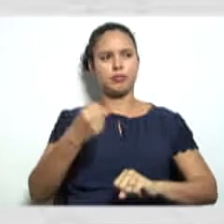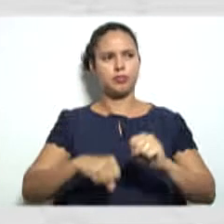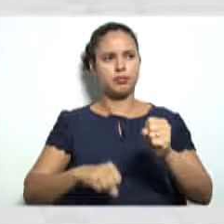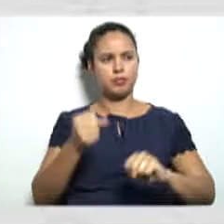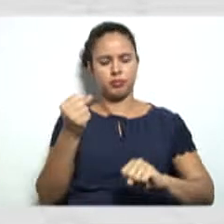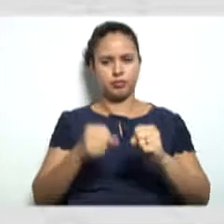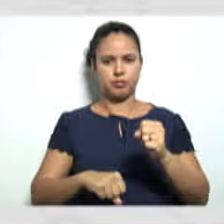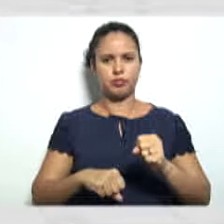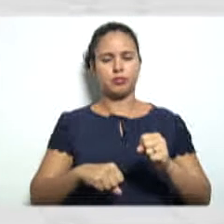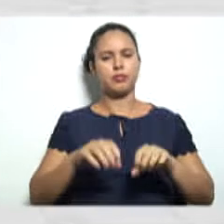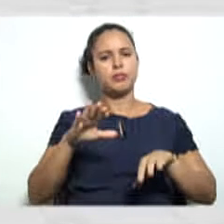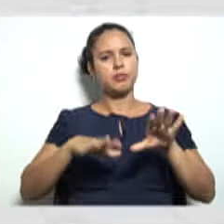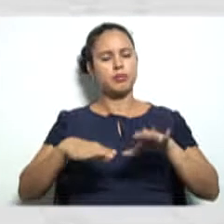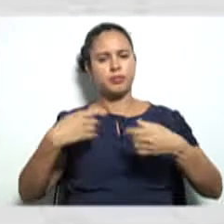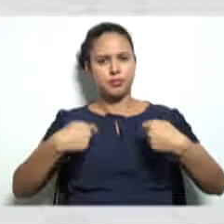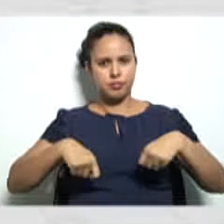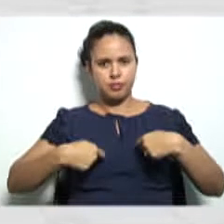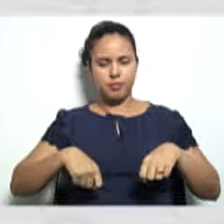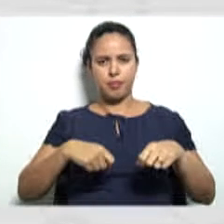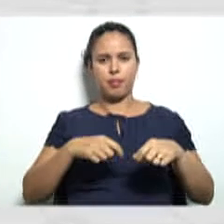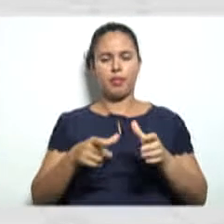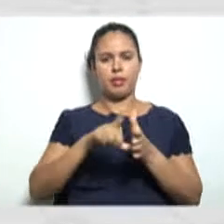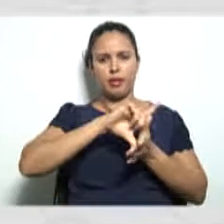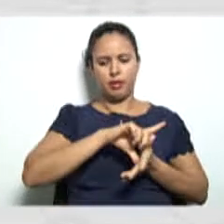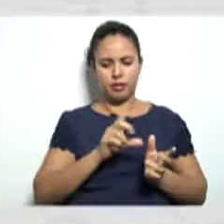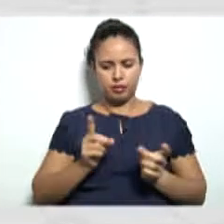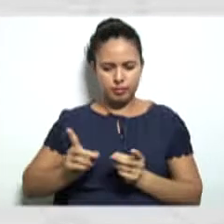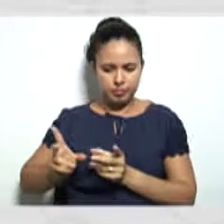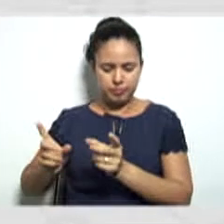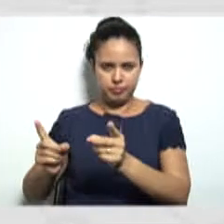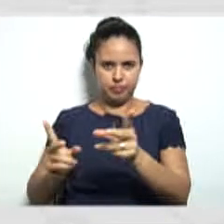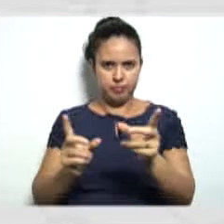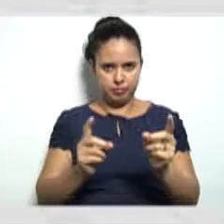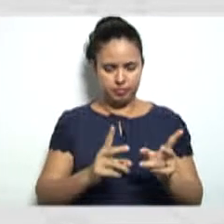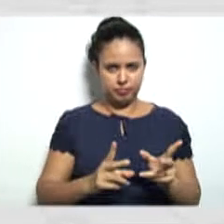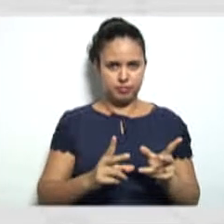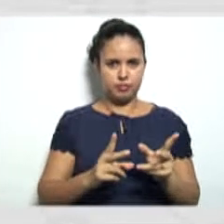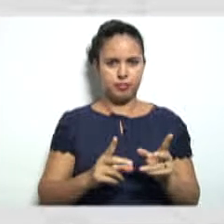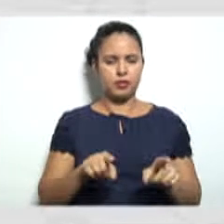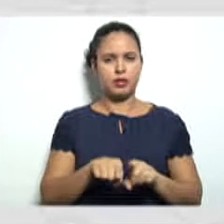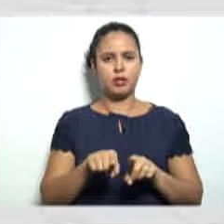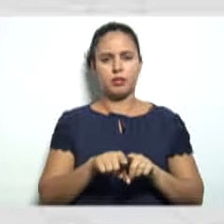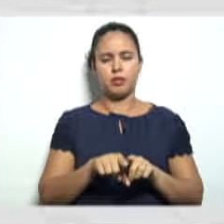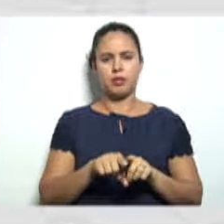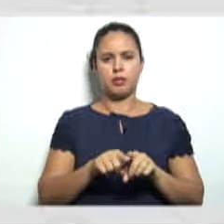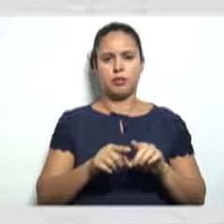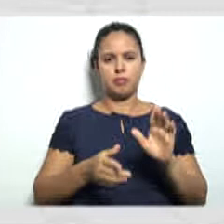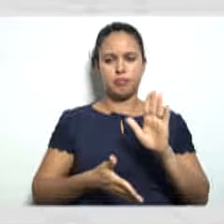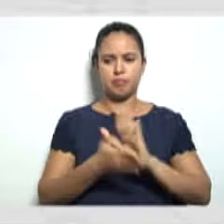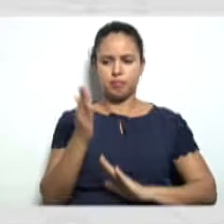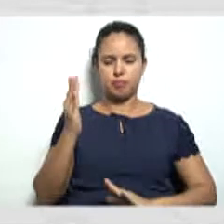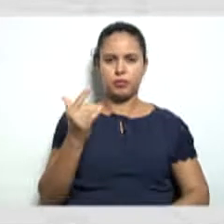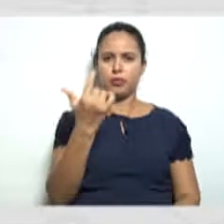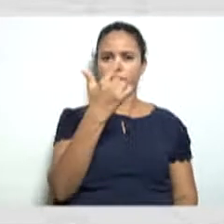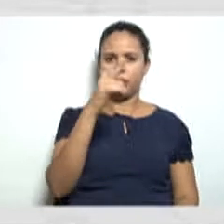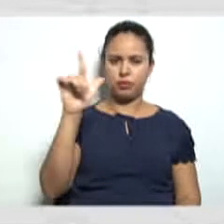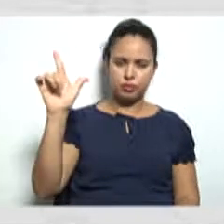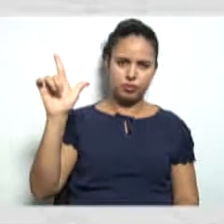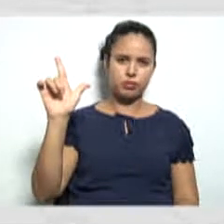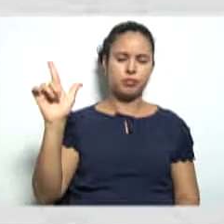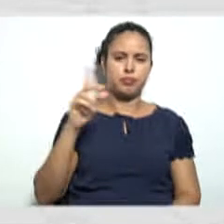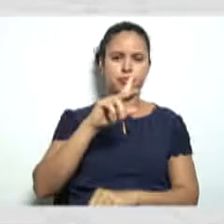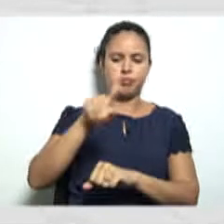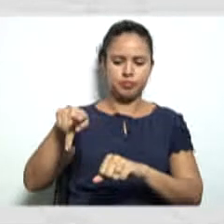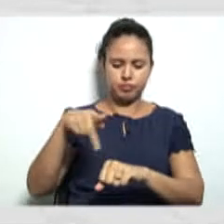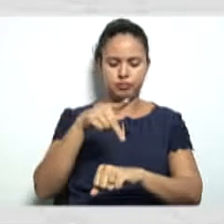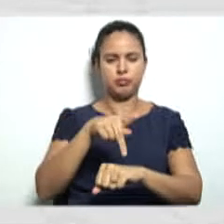que às vezes é necessário para a gente poder comercializar, que é a venda do produto, e exportação, quando a gente vende para outros países